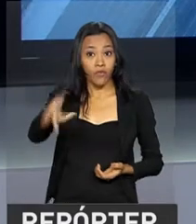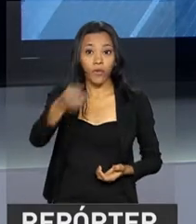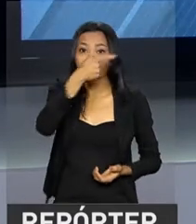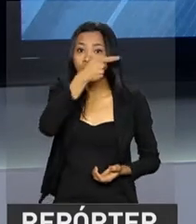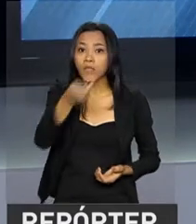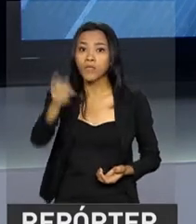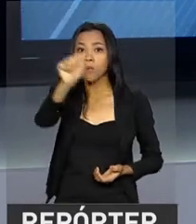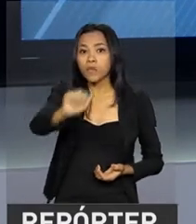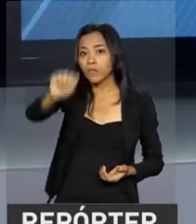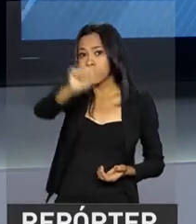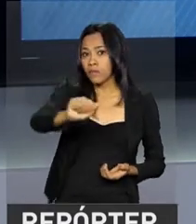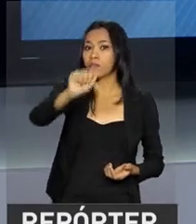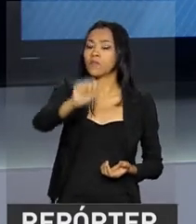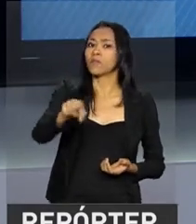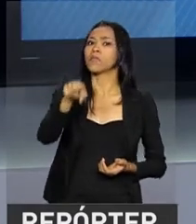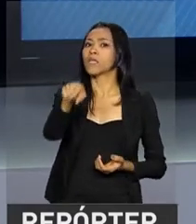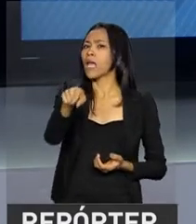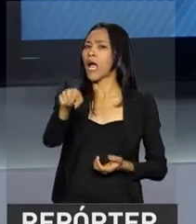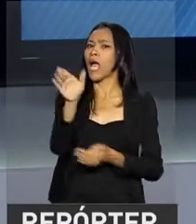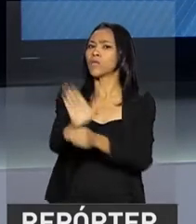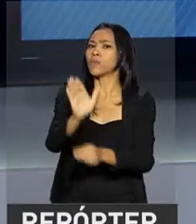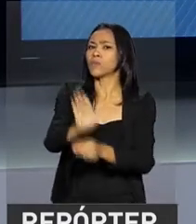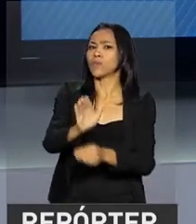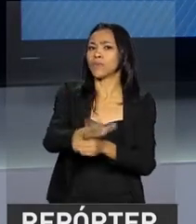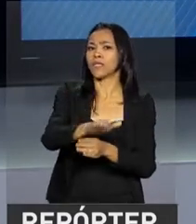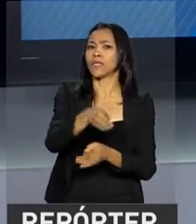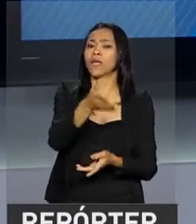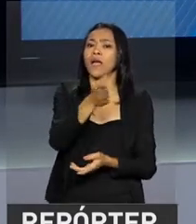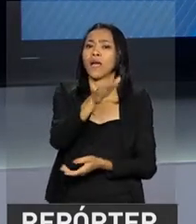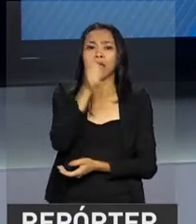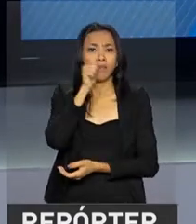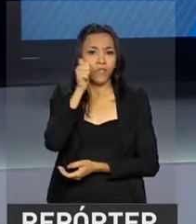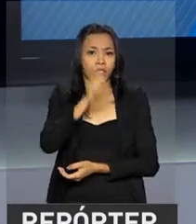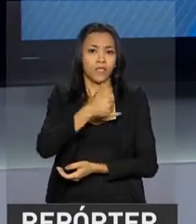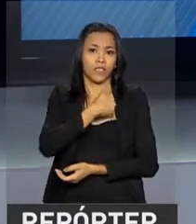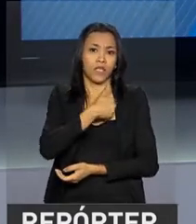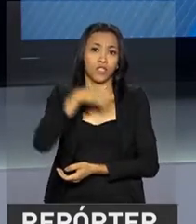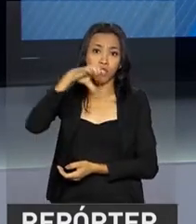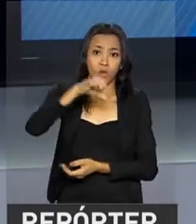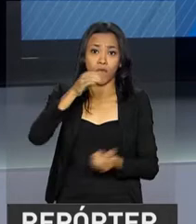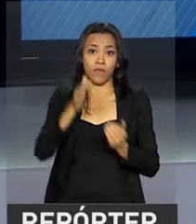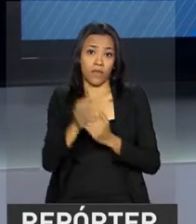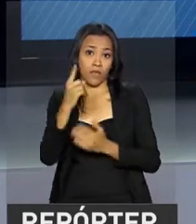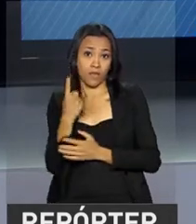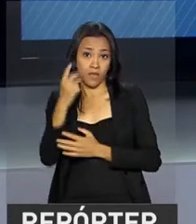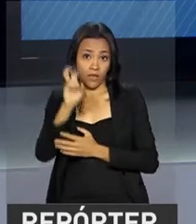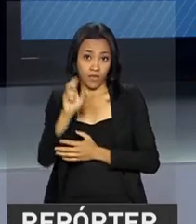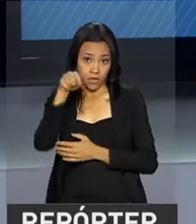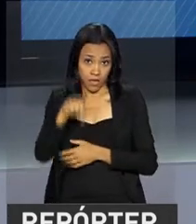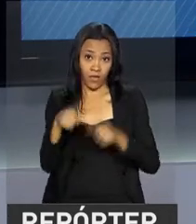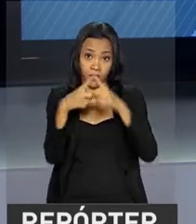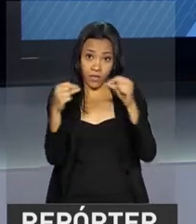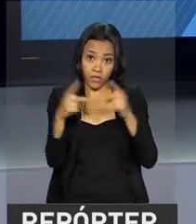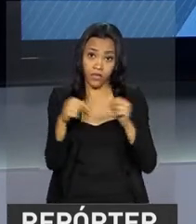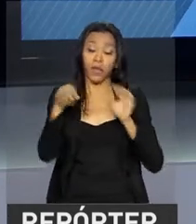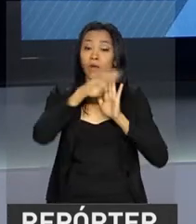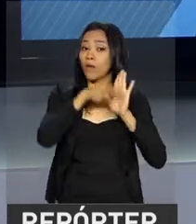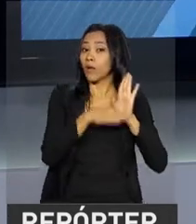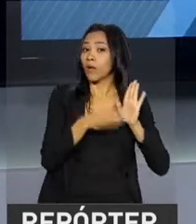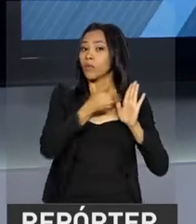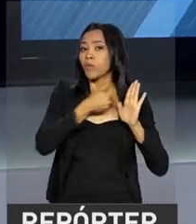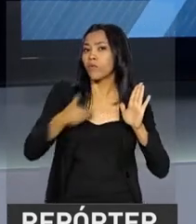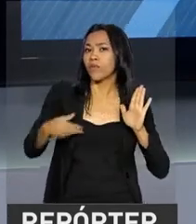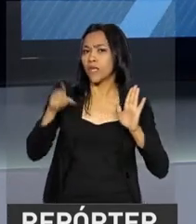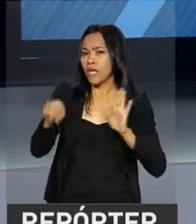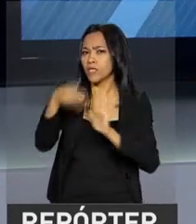instituição sem fins lucrativos que proporciona assistência a meninas de 9 a 15 anos no Distrito Federal. Com o programa do governo, o